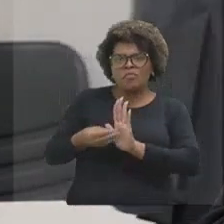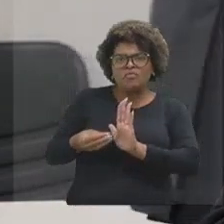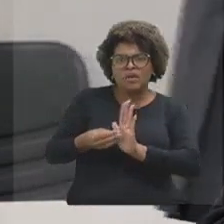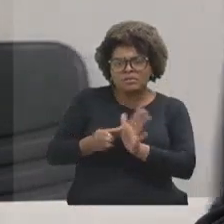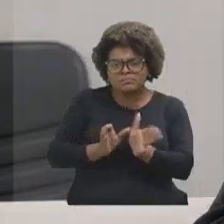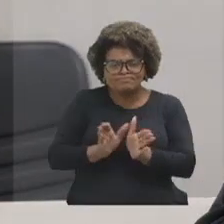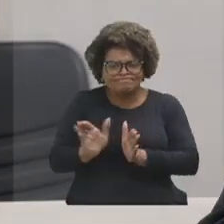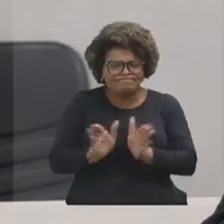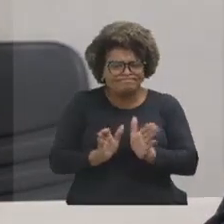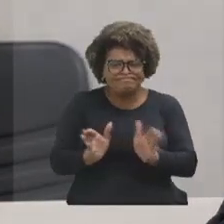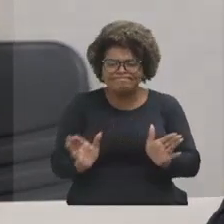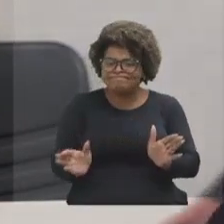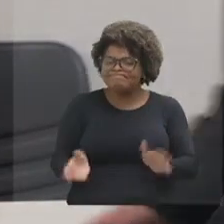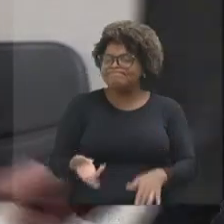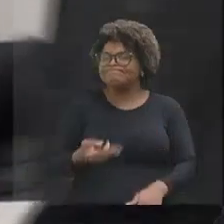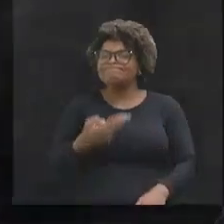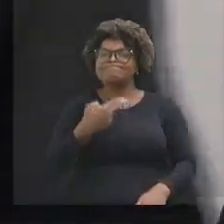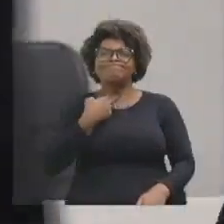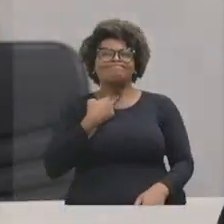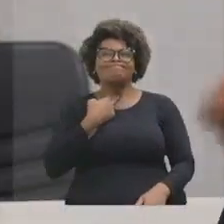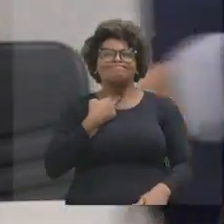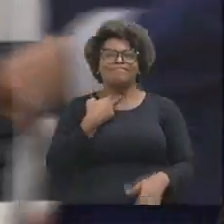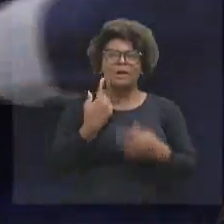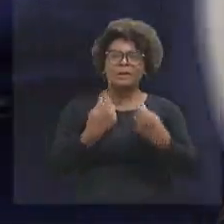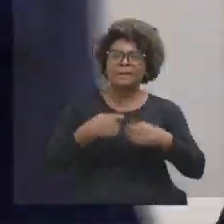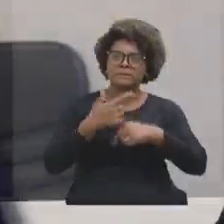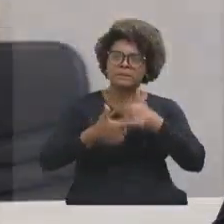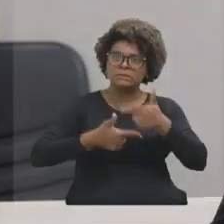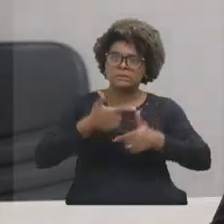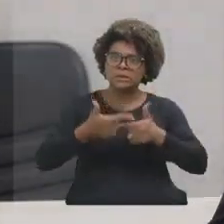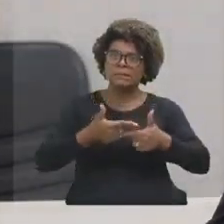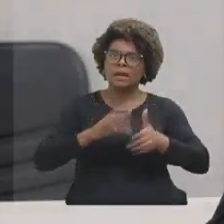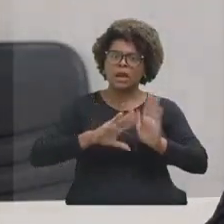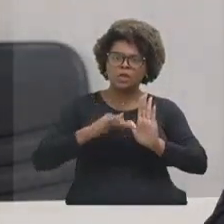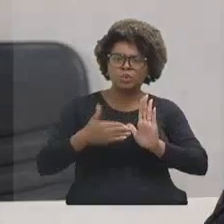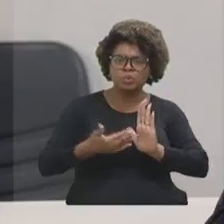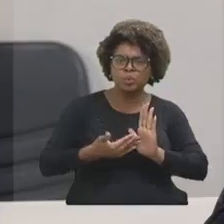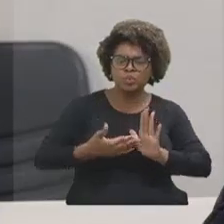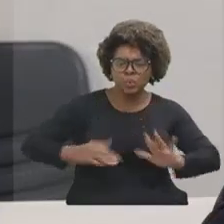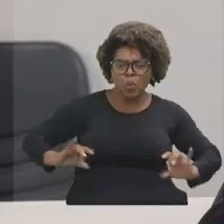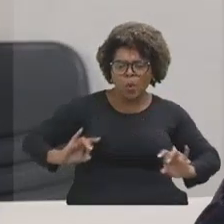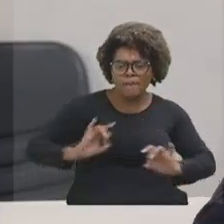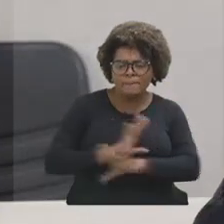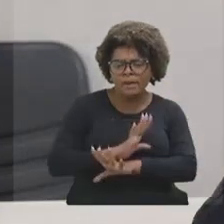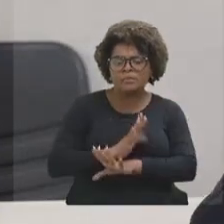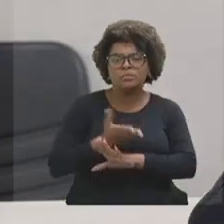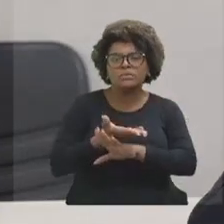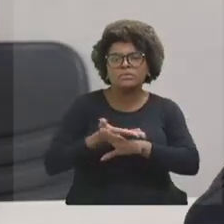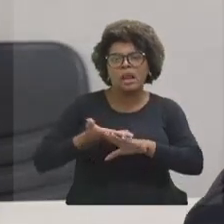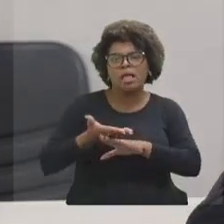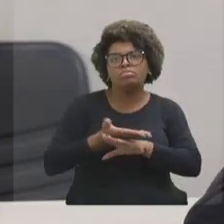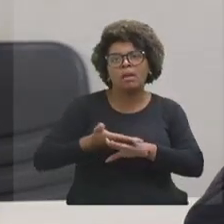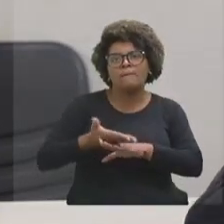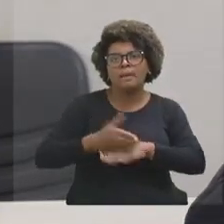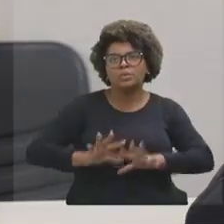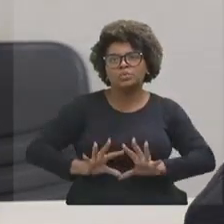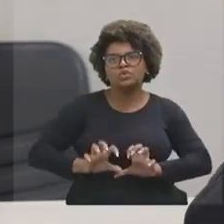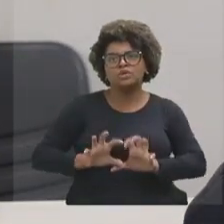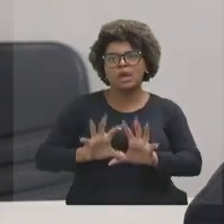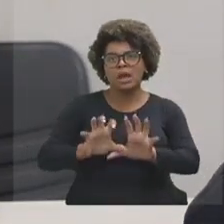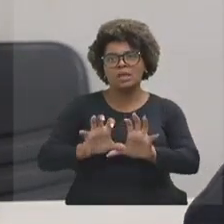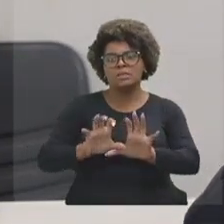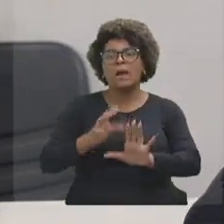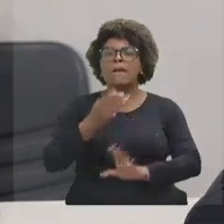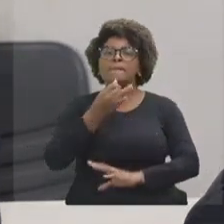estratégicos a gente trabalha na integralidade garantiu o início ao fim de tratamento oncológico o câncer de mama por exemplo não